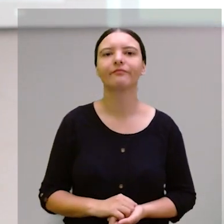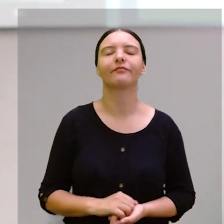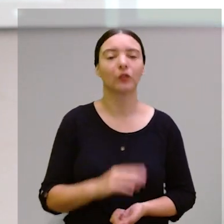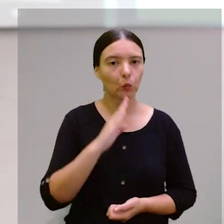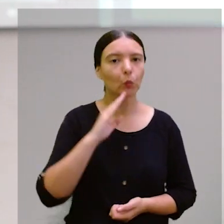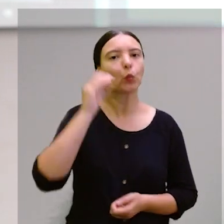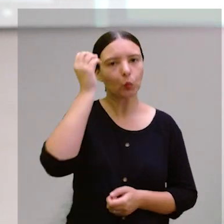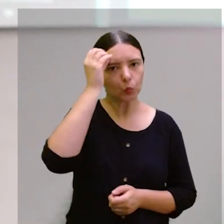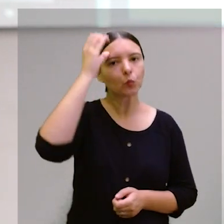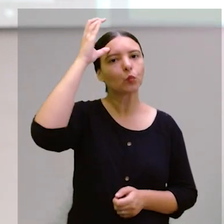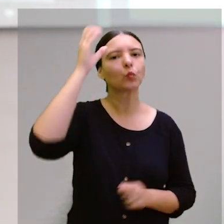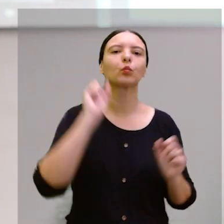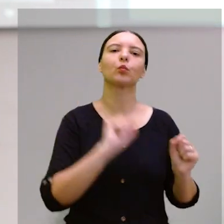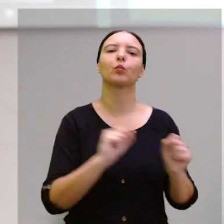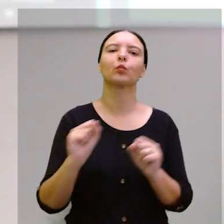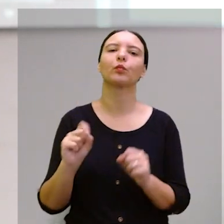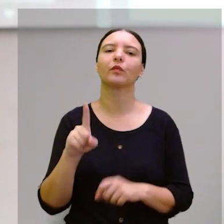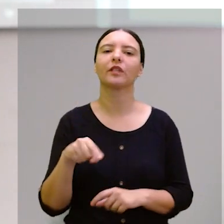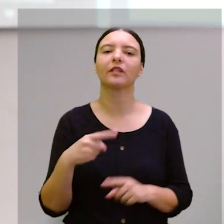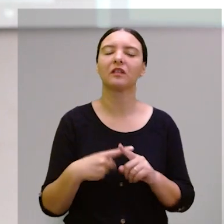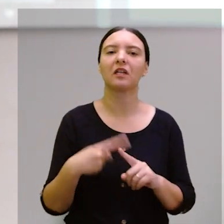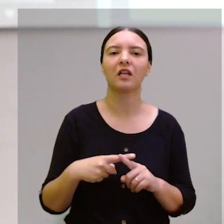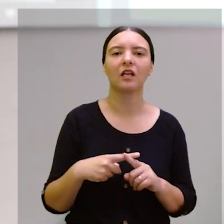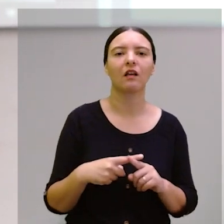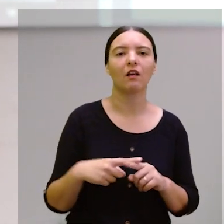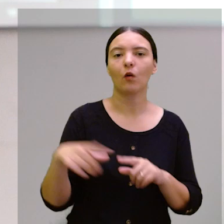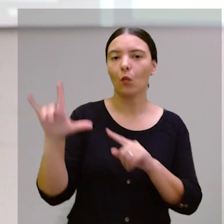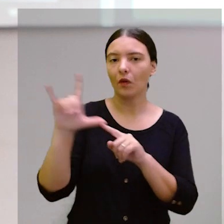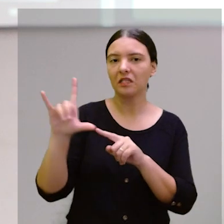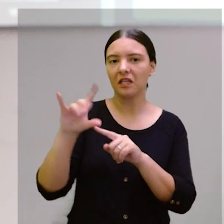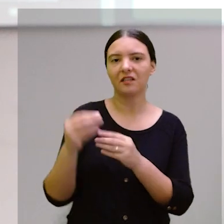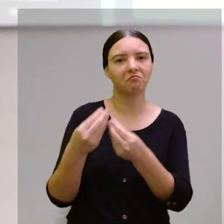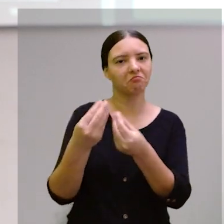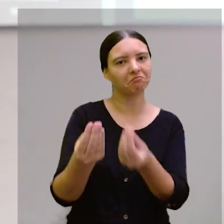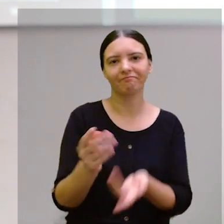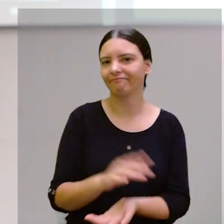Conhecimento é o poder que nenhum filtro do Instagram vai te dar.